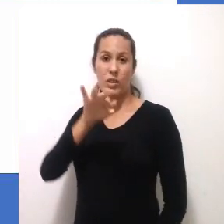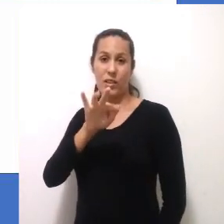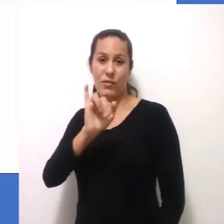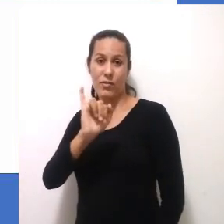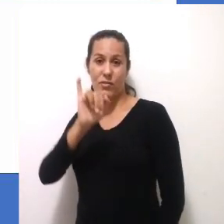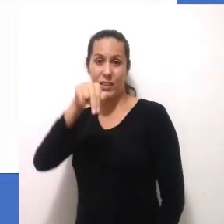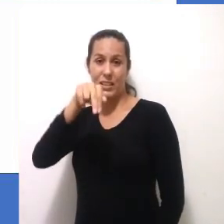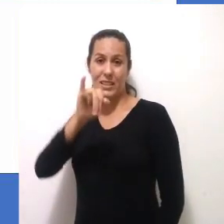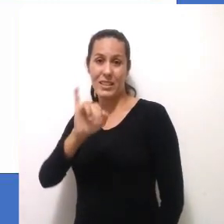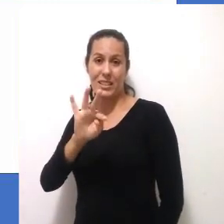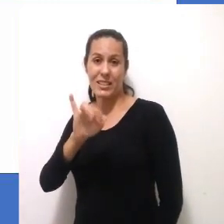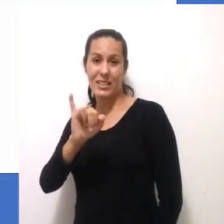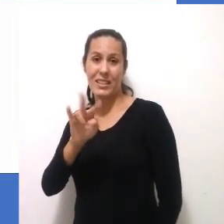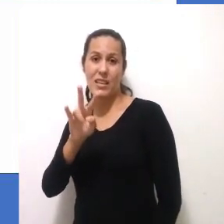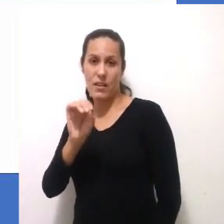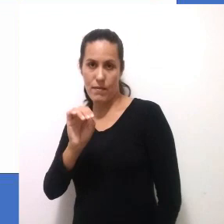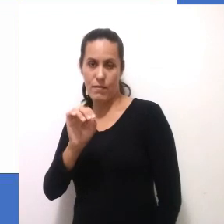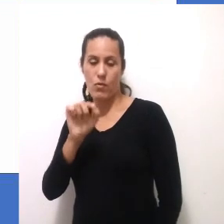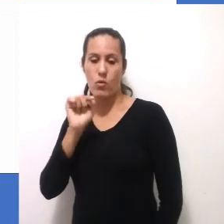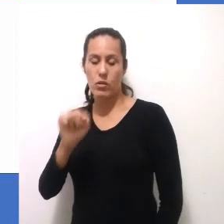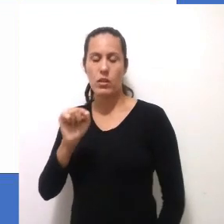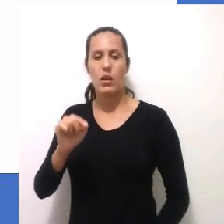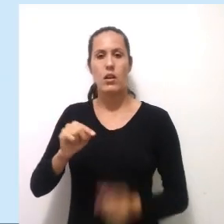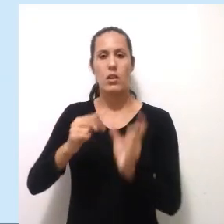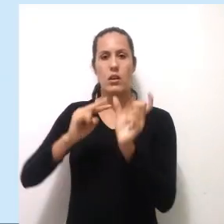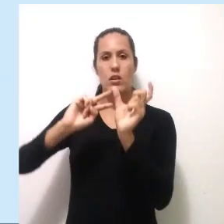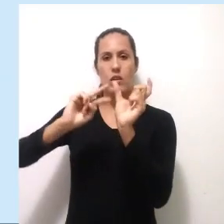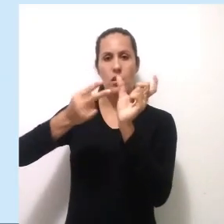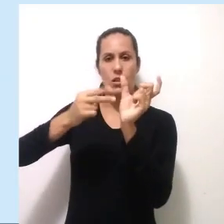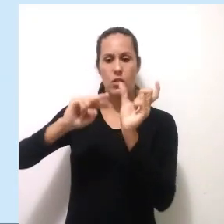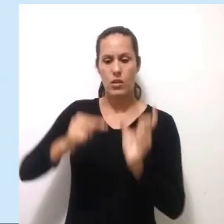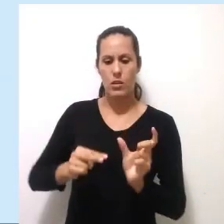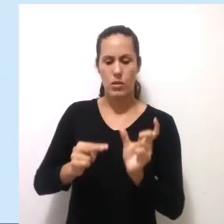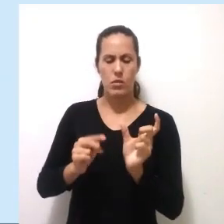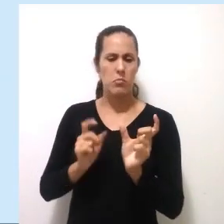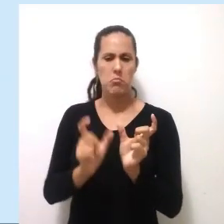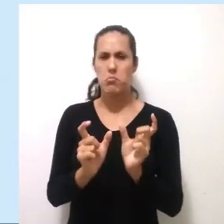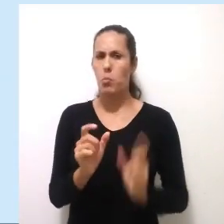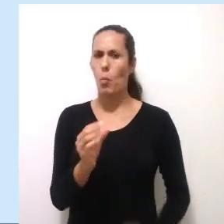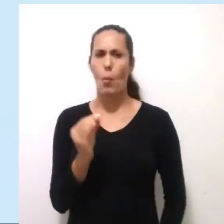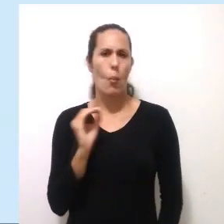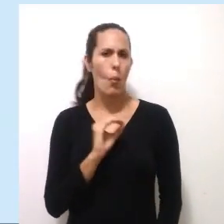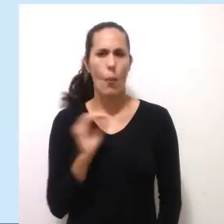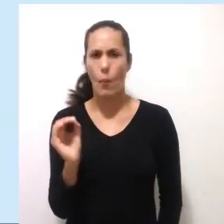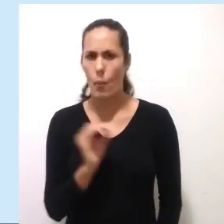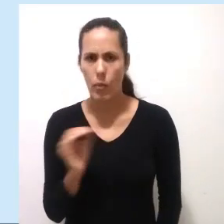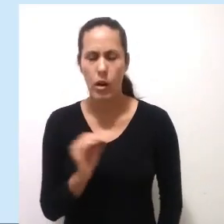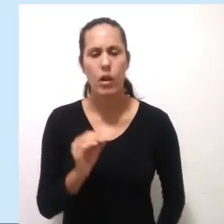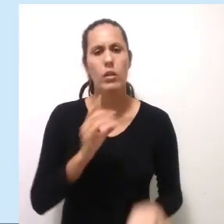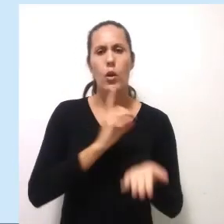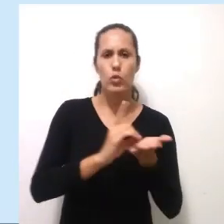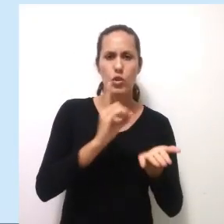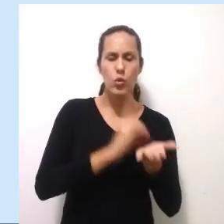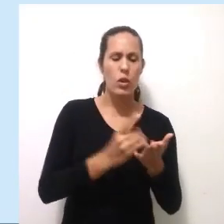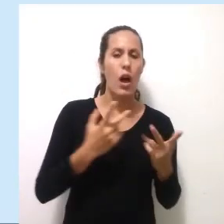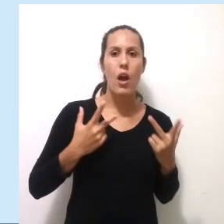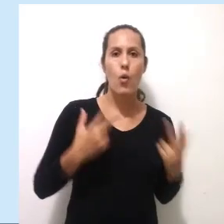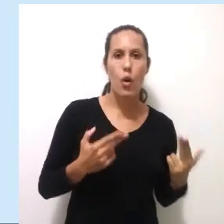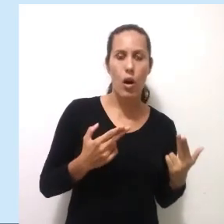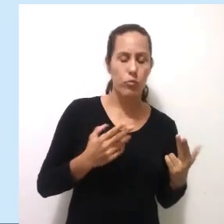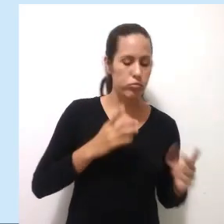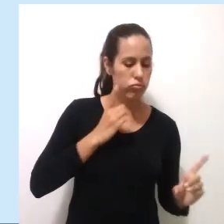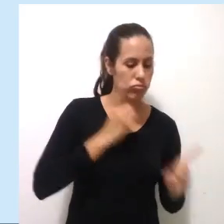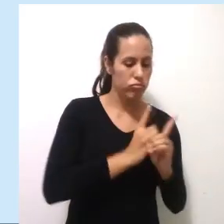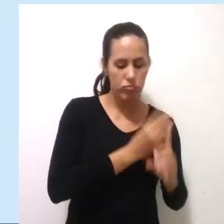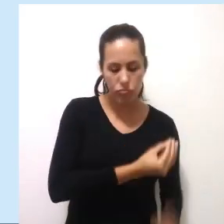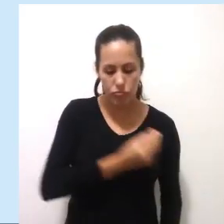infinitivo? Ele tem 0% de conjugação, ele está do jeito que você acha ele no dicionário. E para a